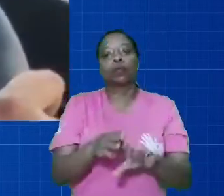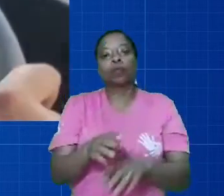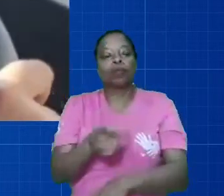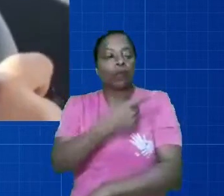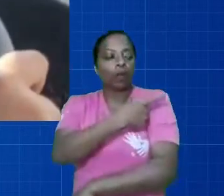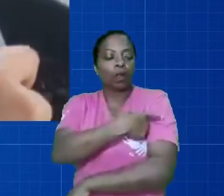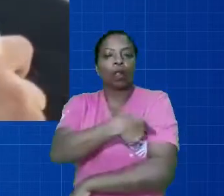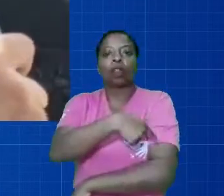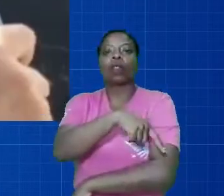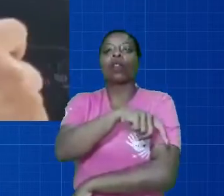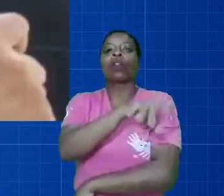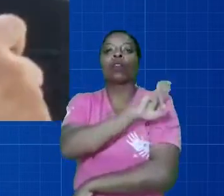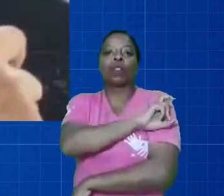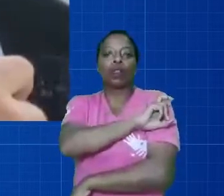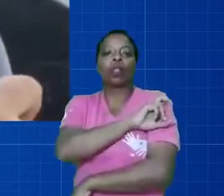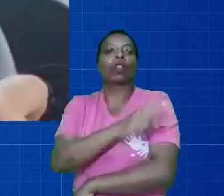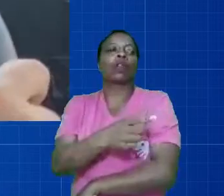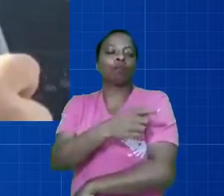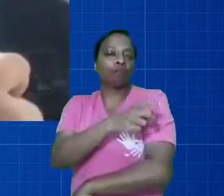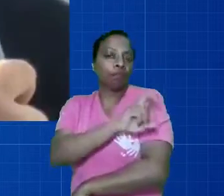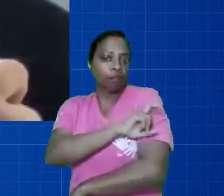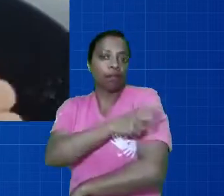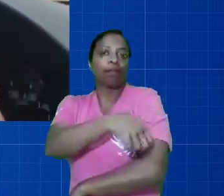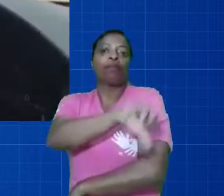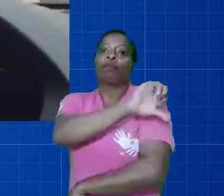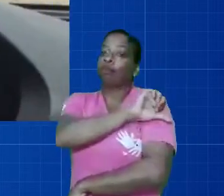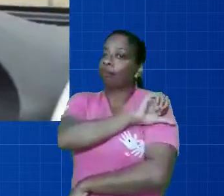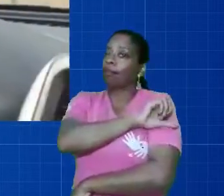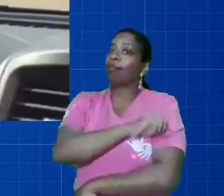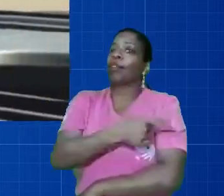então era um espaço também de